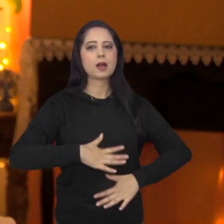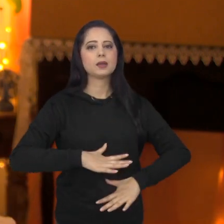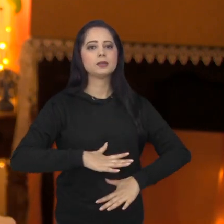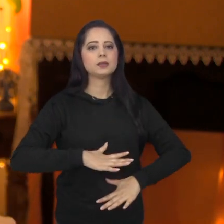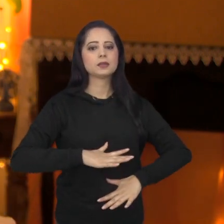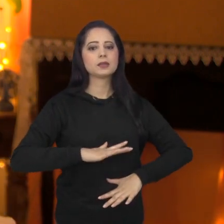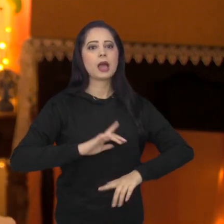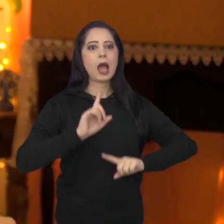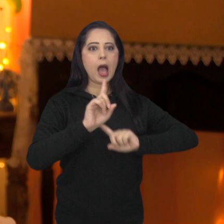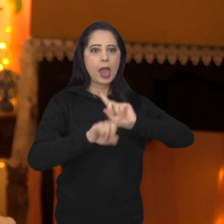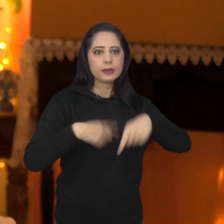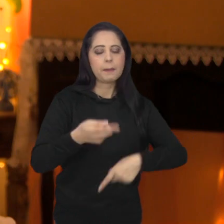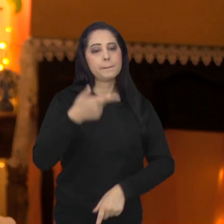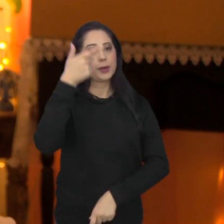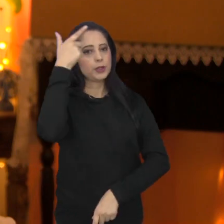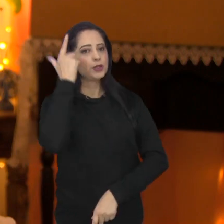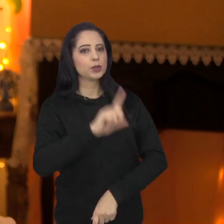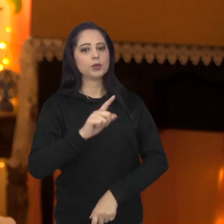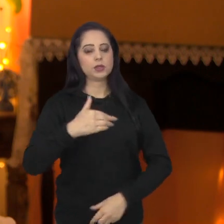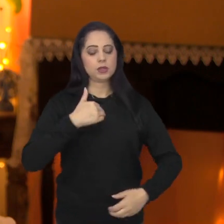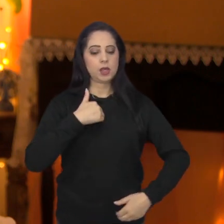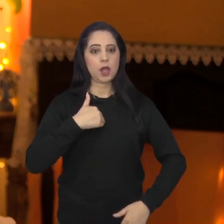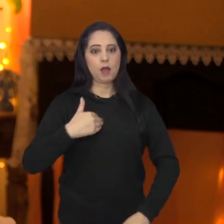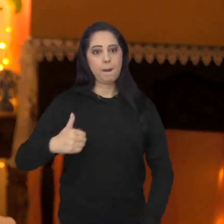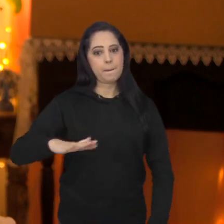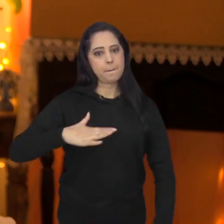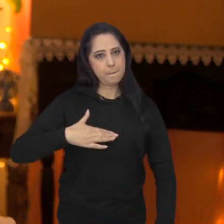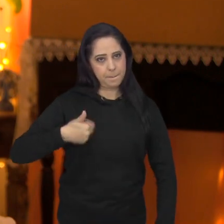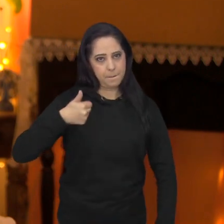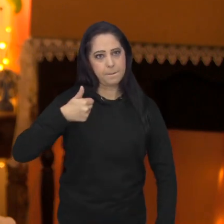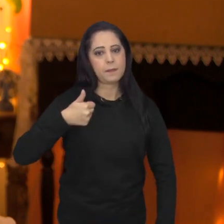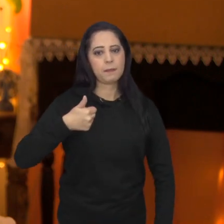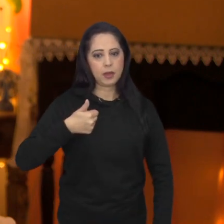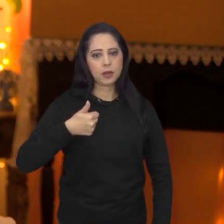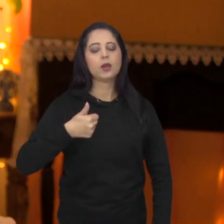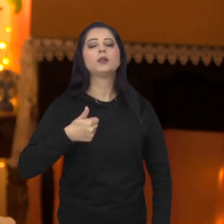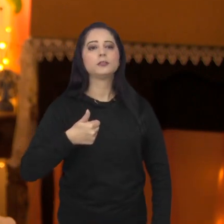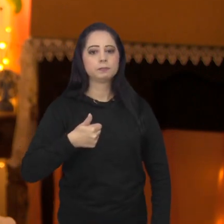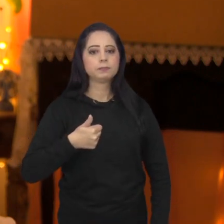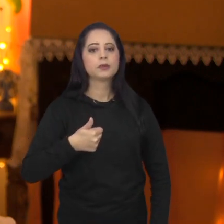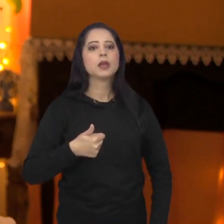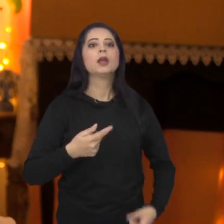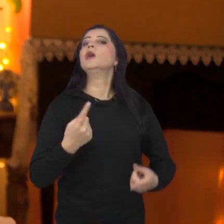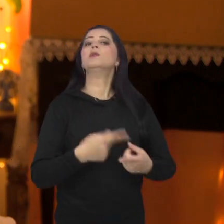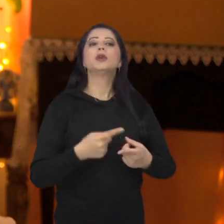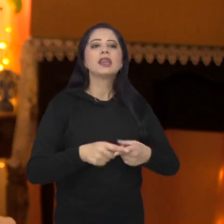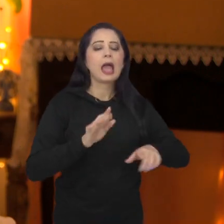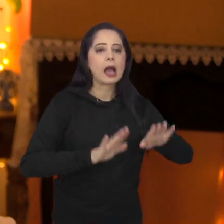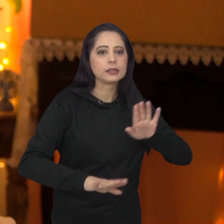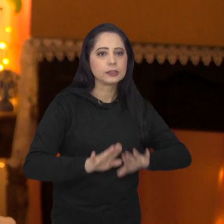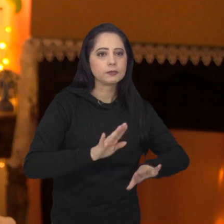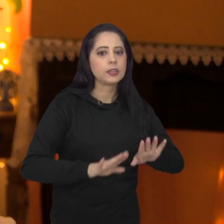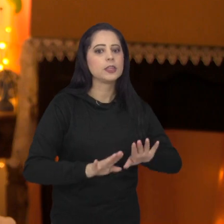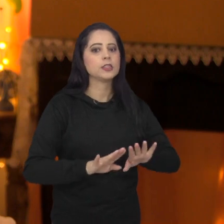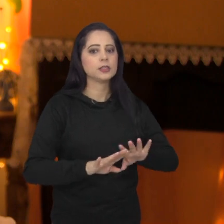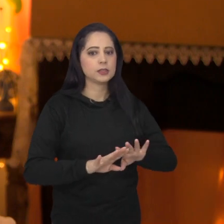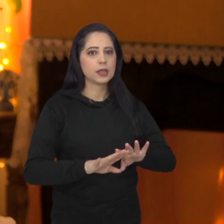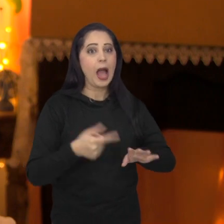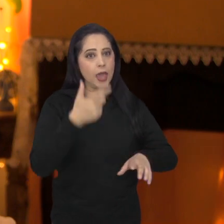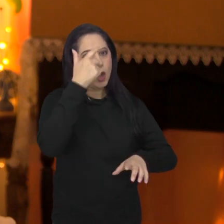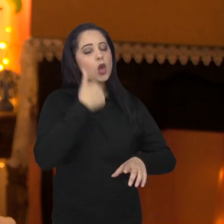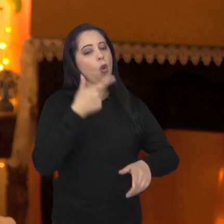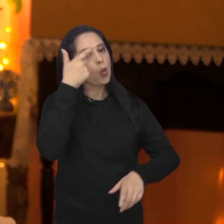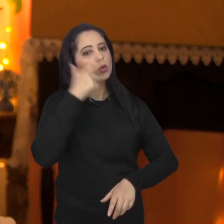consegue não ficar com essa autocobrança, né? Pelo menos pessoalmente falando, né? Essa autocobrança que é muito forte é uma coisa que eu